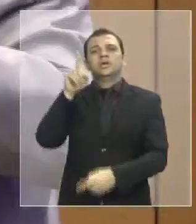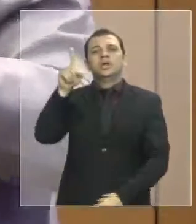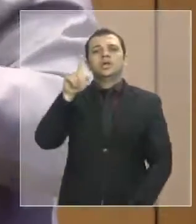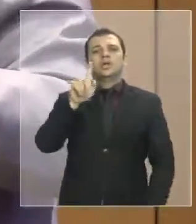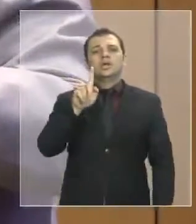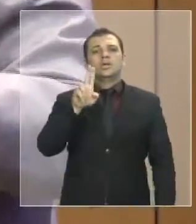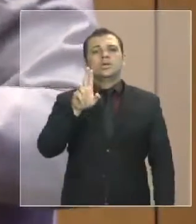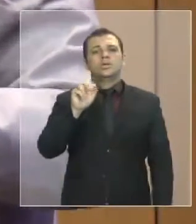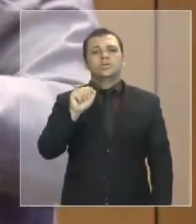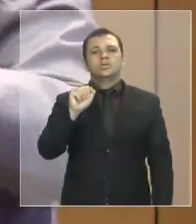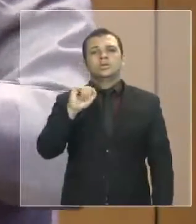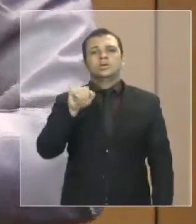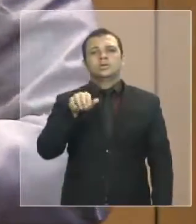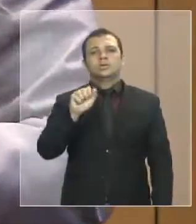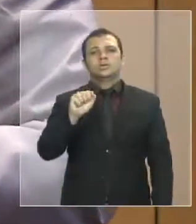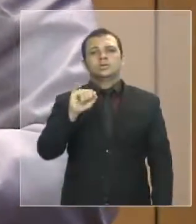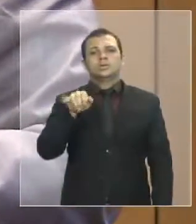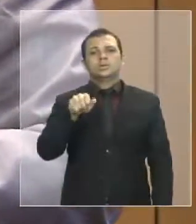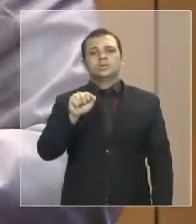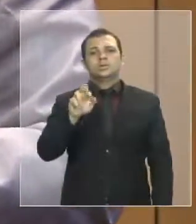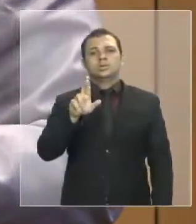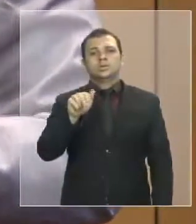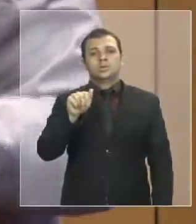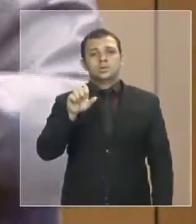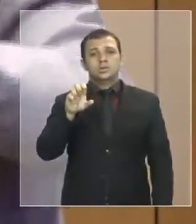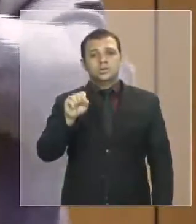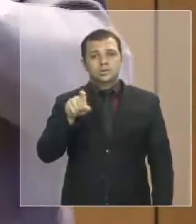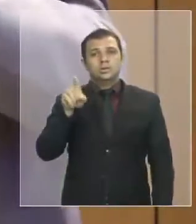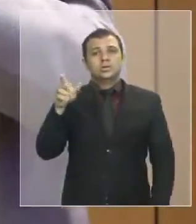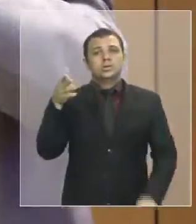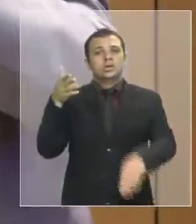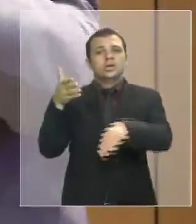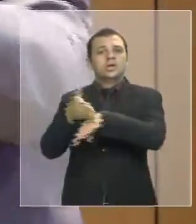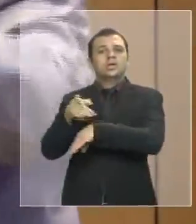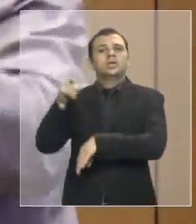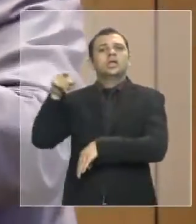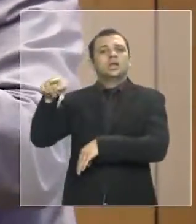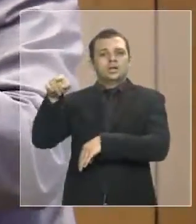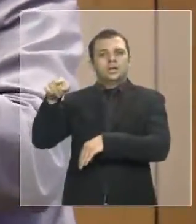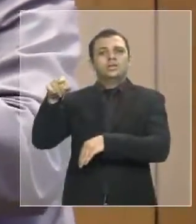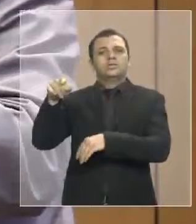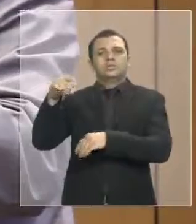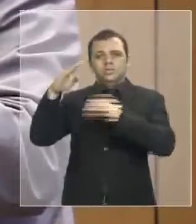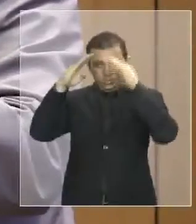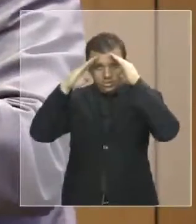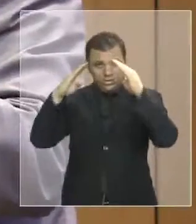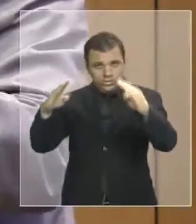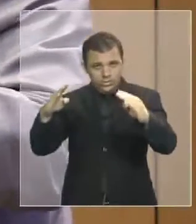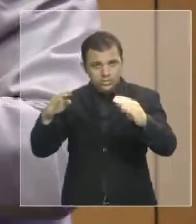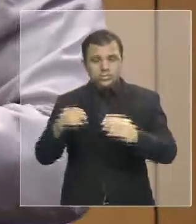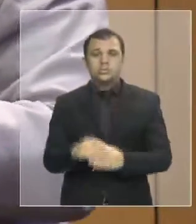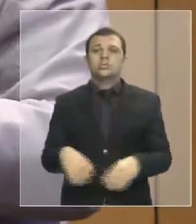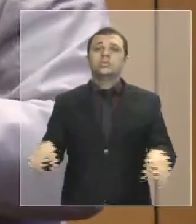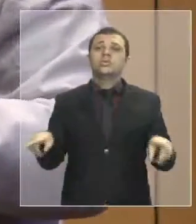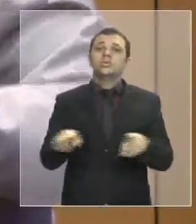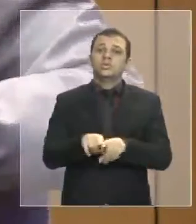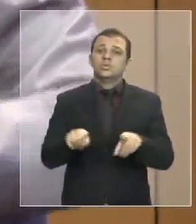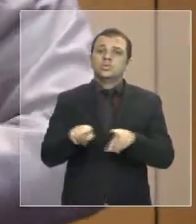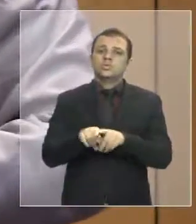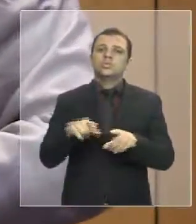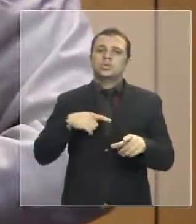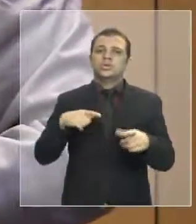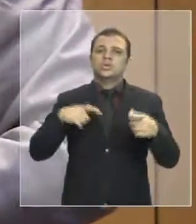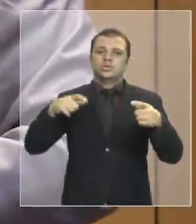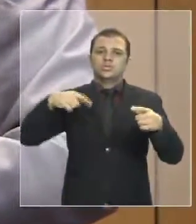acesso ao aeroporto rotatória do anjo da guarda é levado da